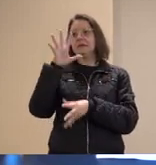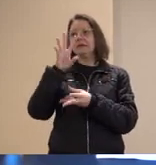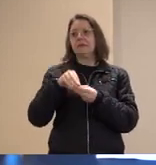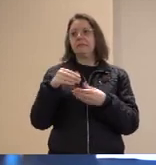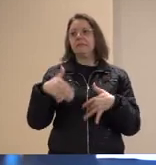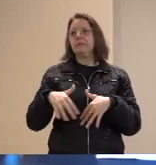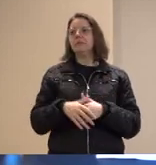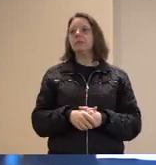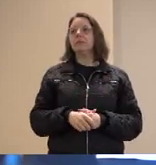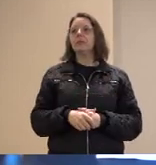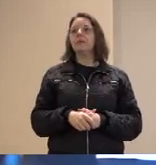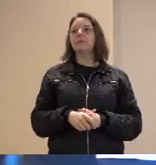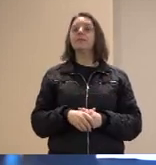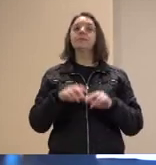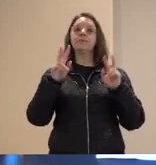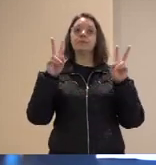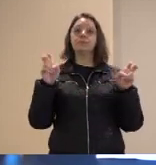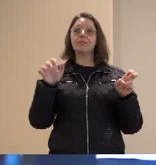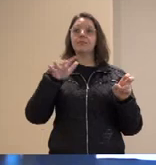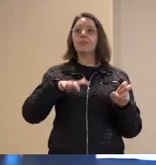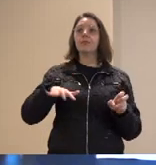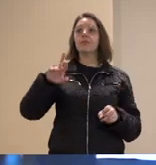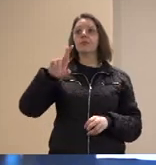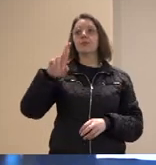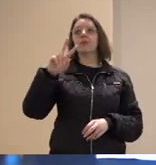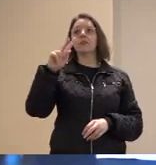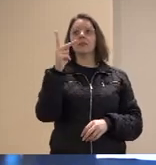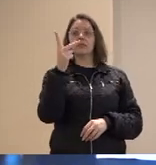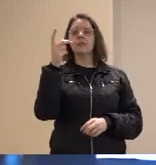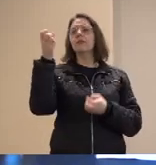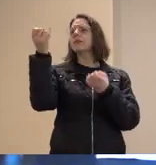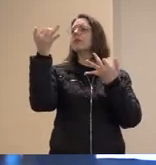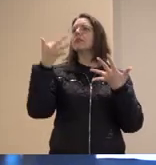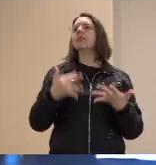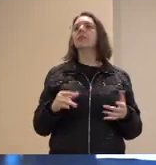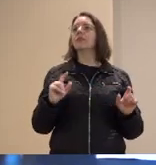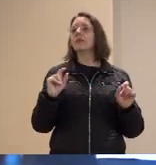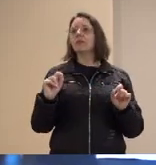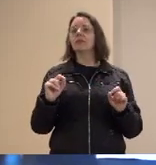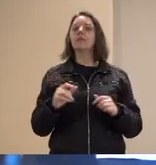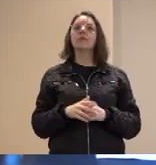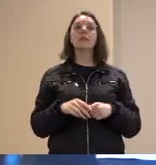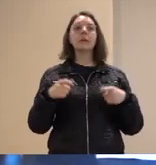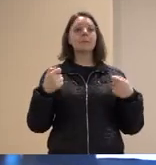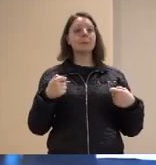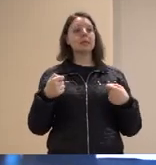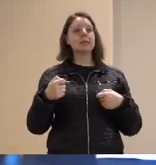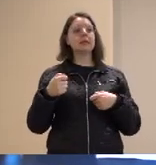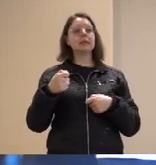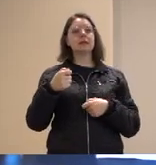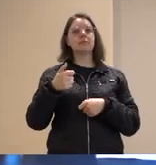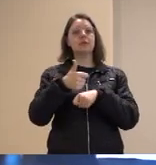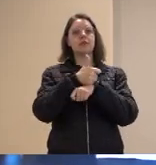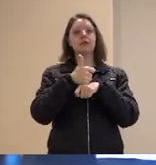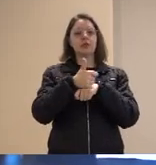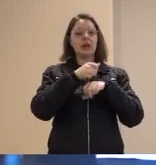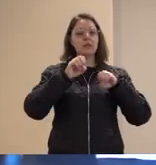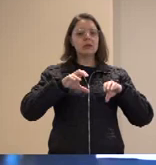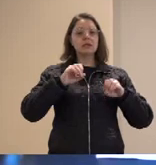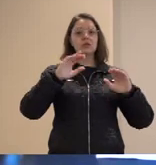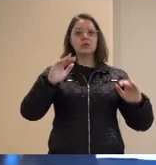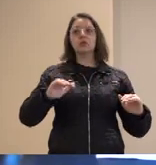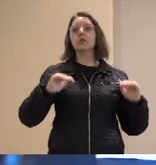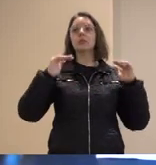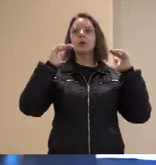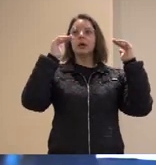Na questão de recursos humanos, o que que estava falando? Que precisa de profissionais de nível superior,